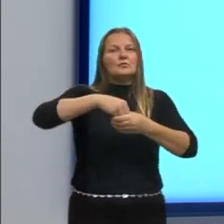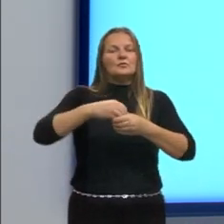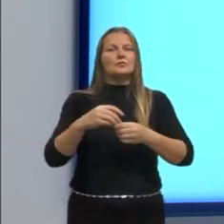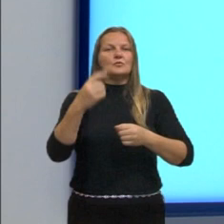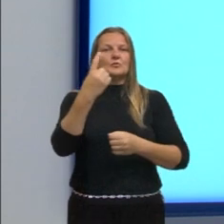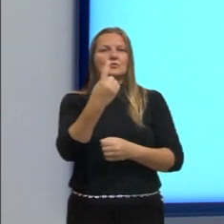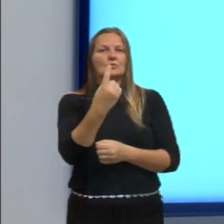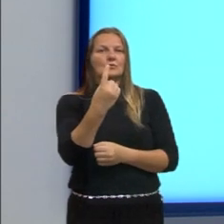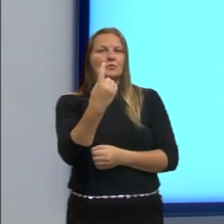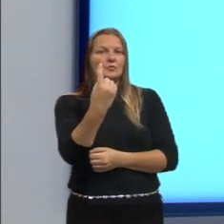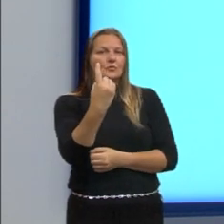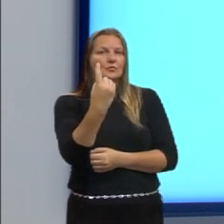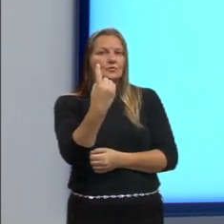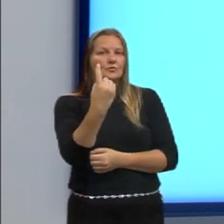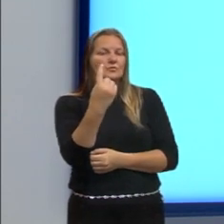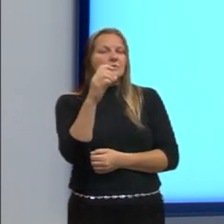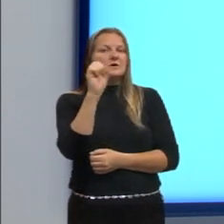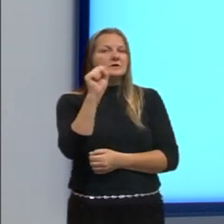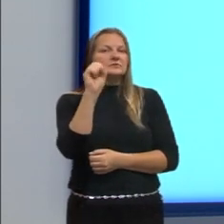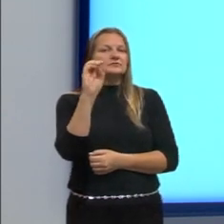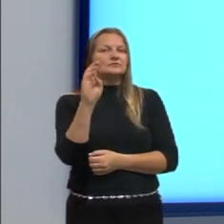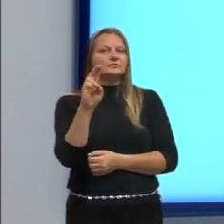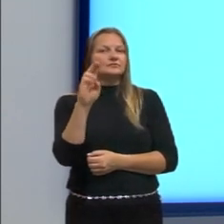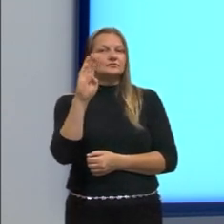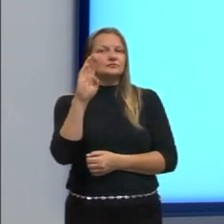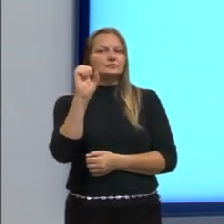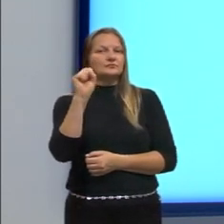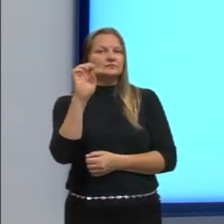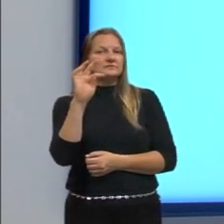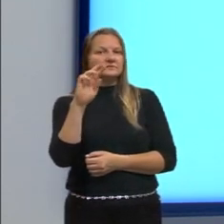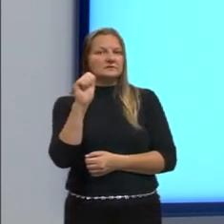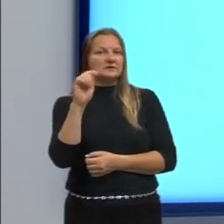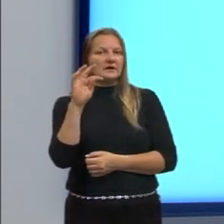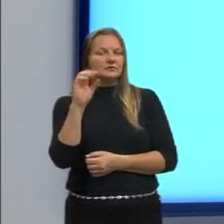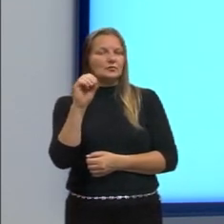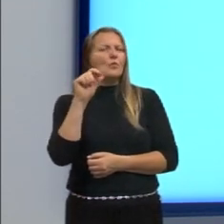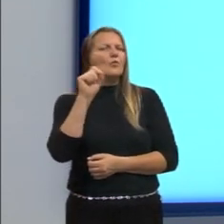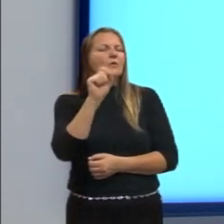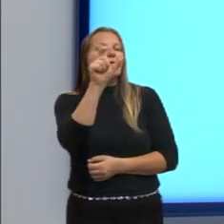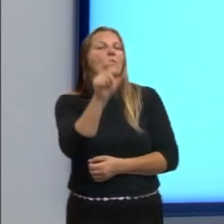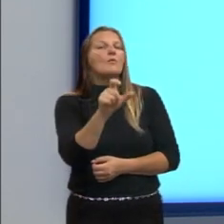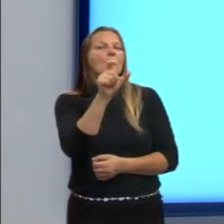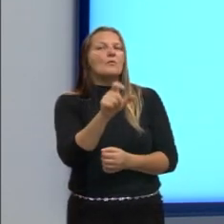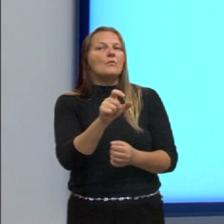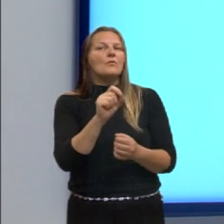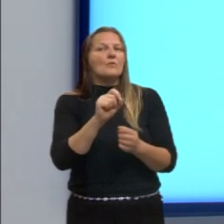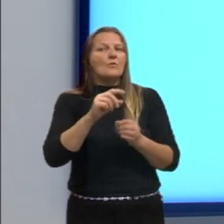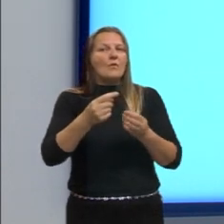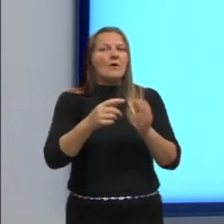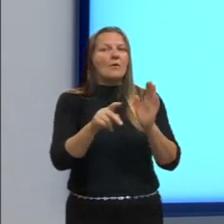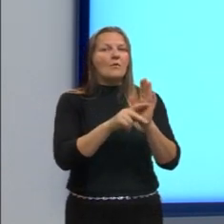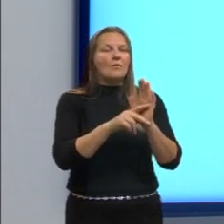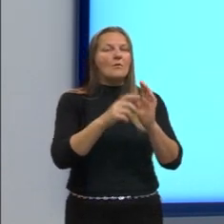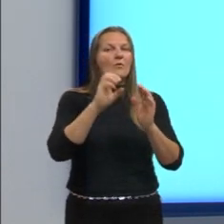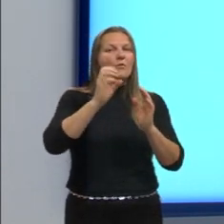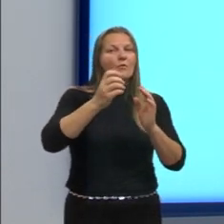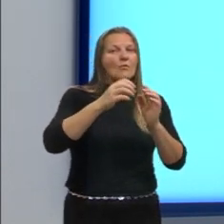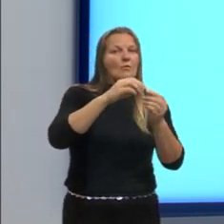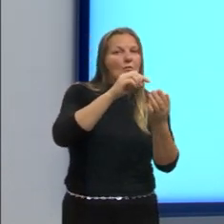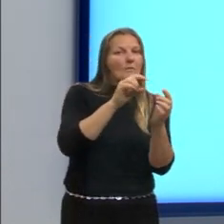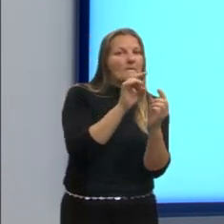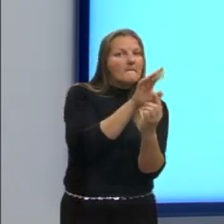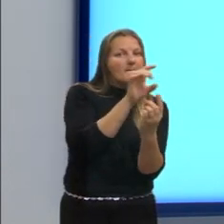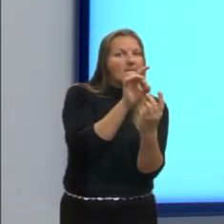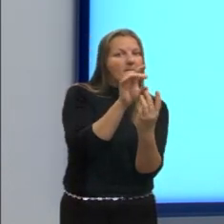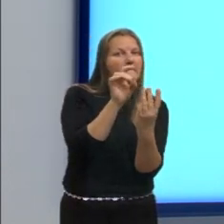substrato específico então é importante a gente saber que enzima funciona para determinados substrato